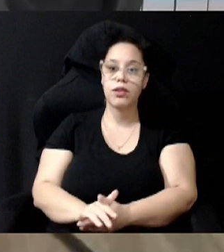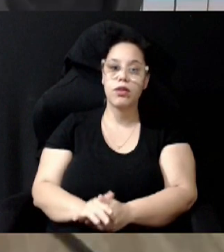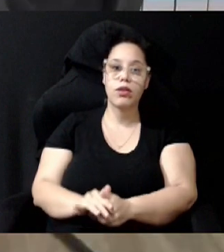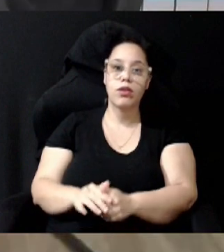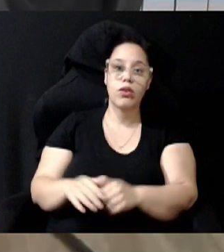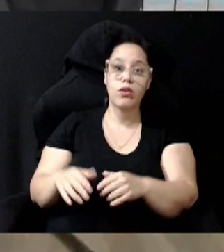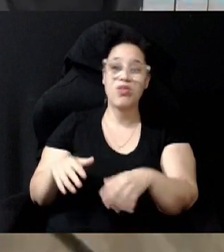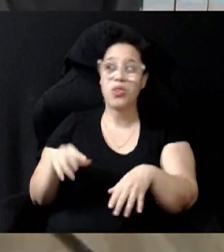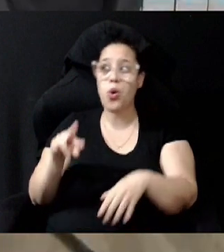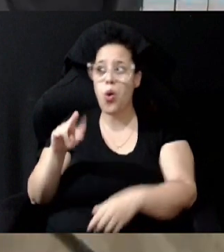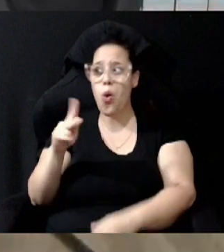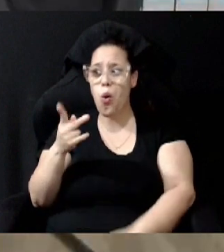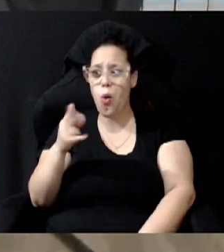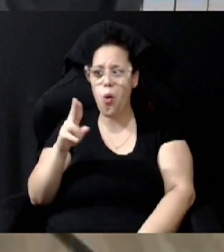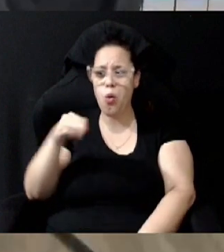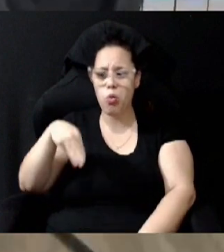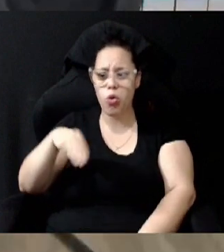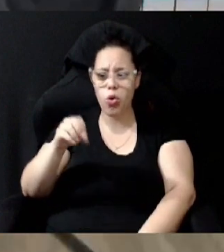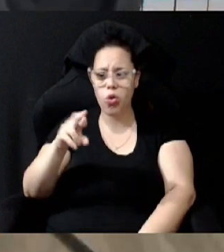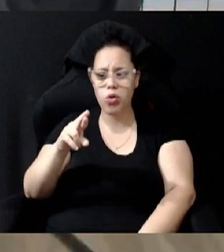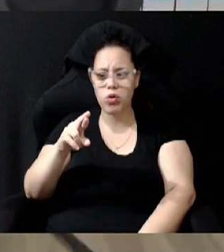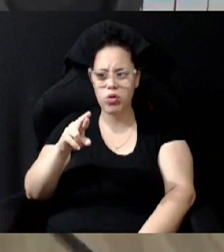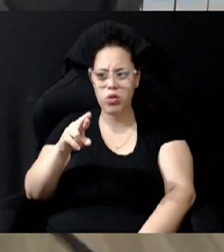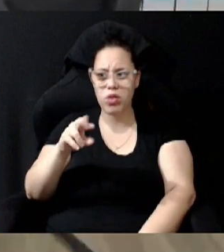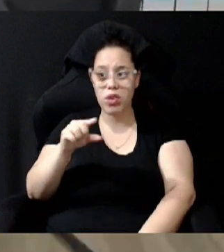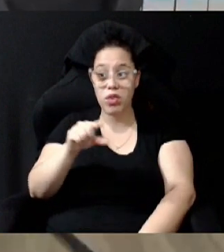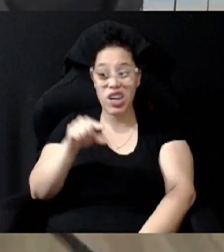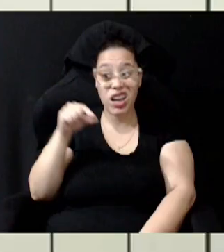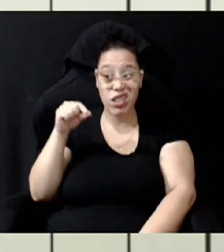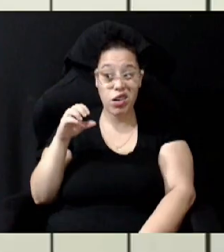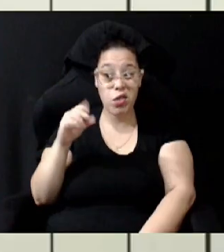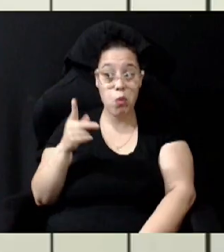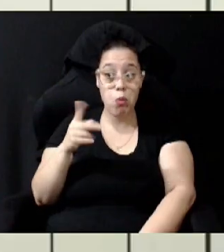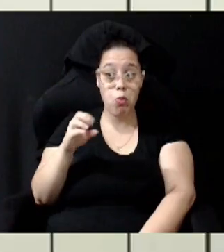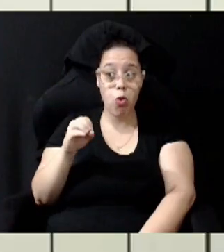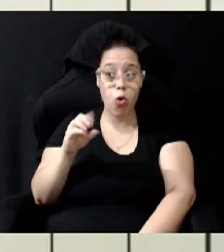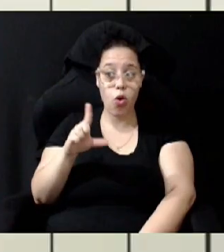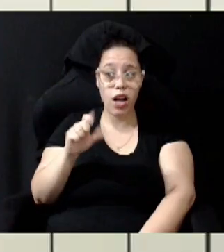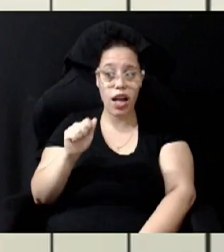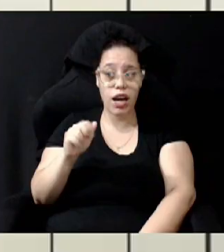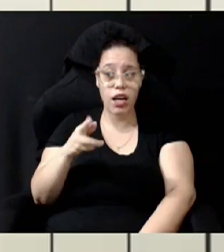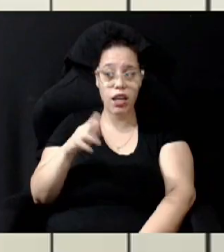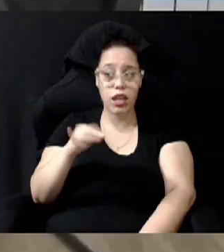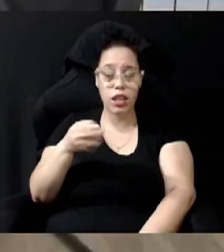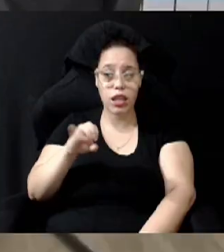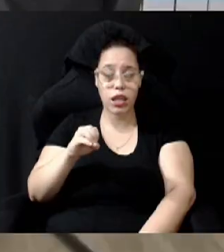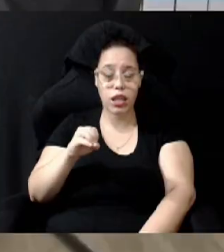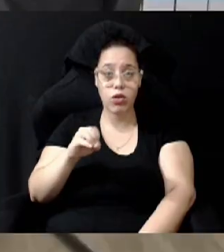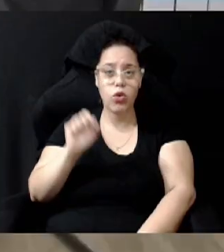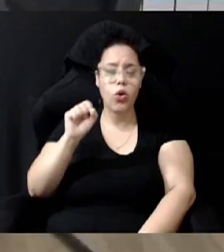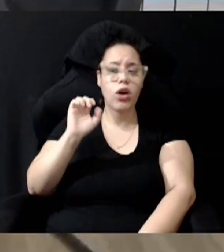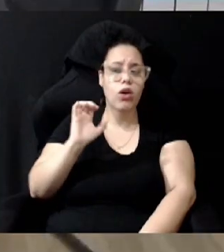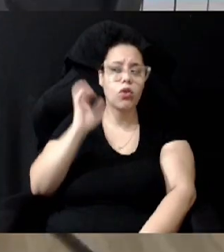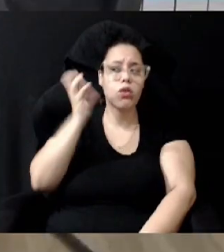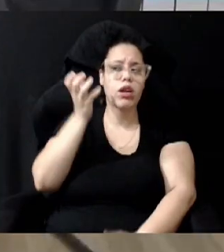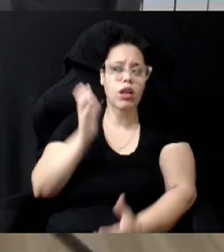a zero, né? Polarização. Por quê? O que acontece? Porque nós vemos